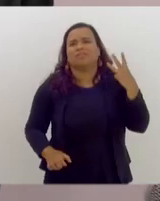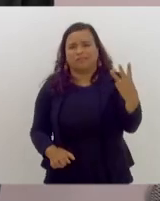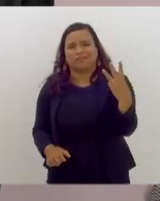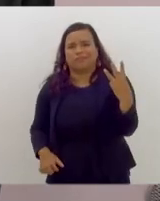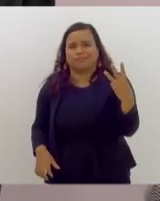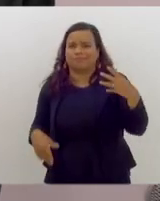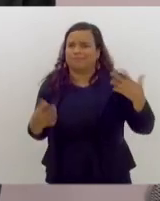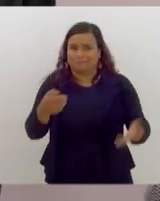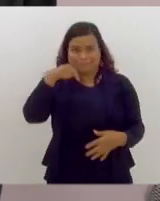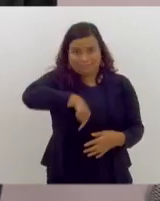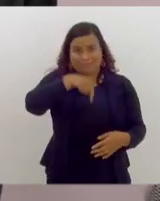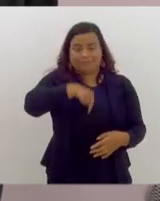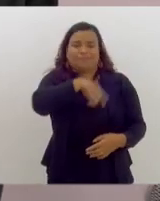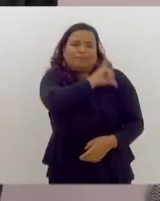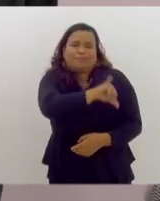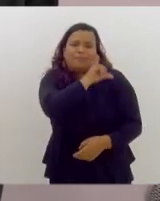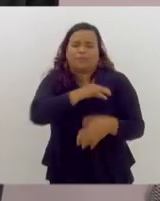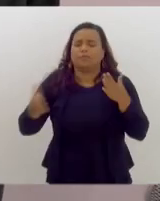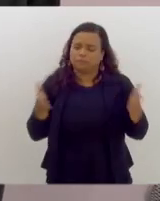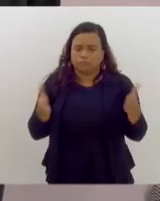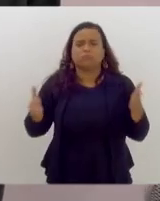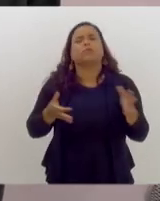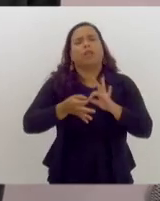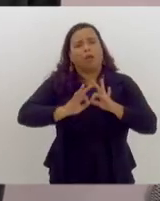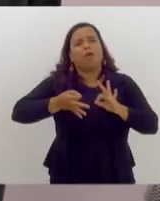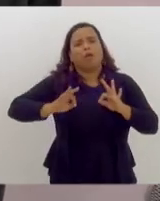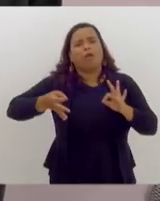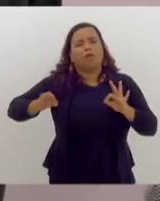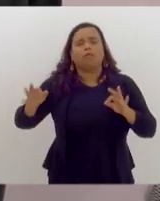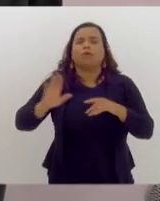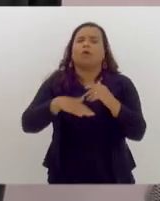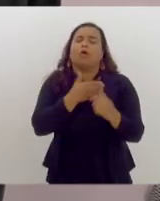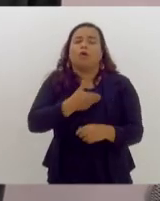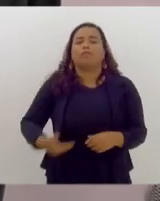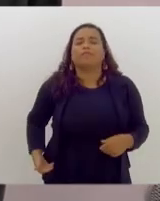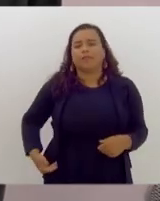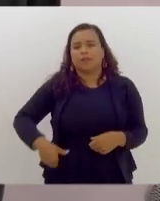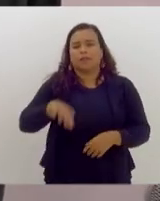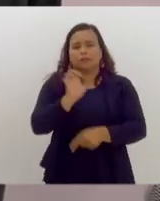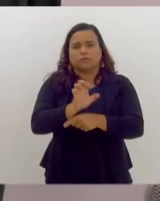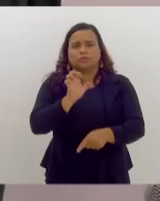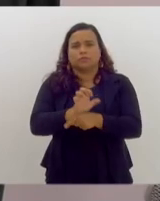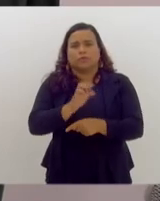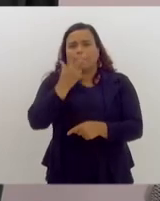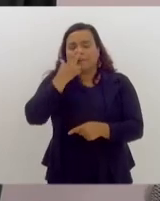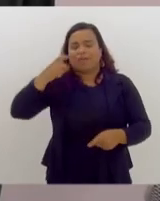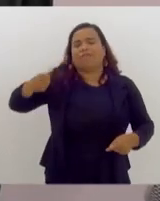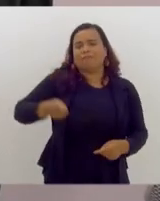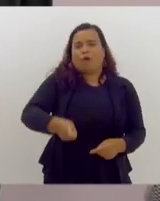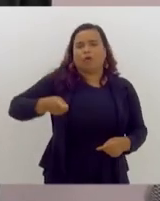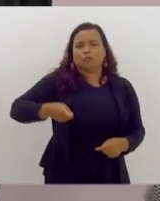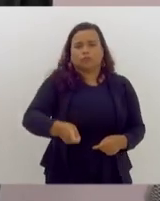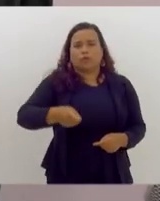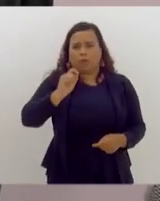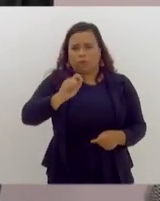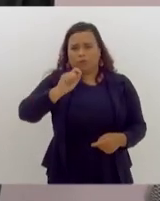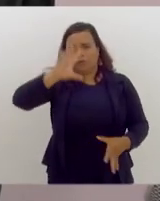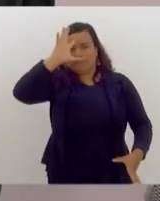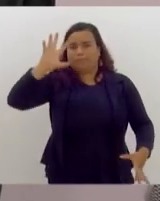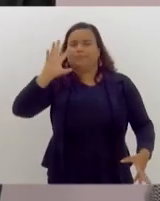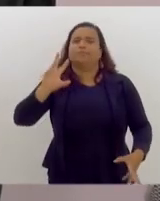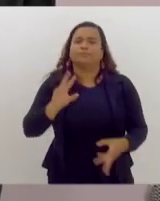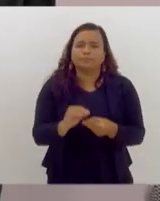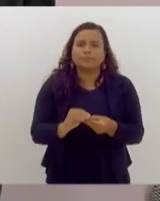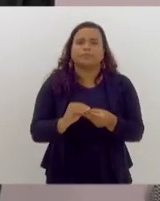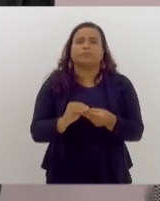do Rio de Janeiro, durante um período longo, o governo do estado forçou uma interpretação de que